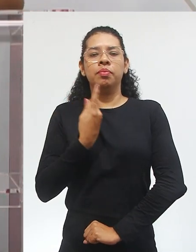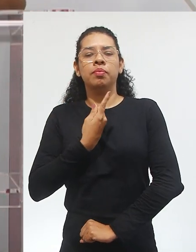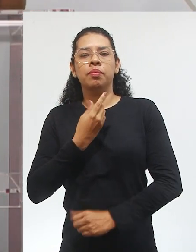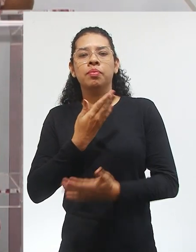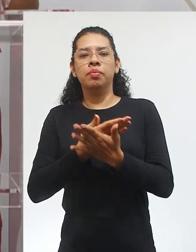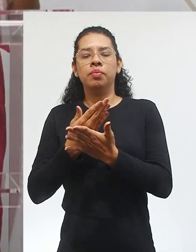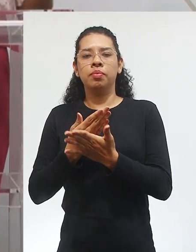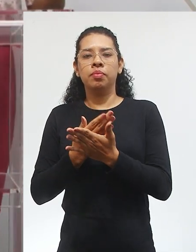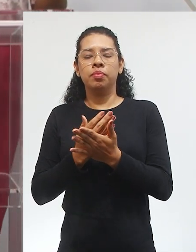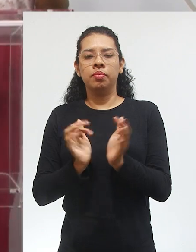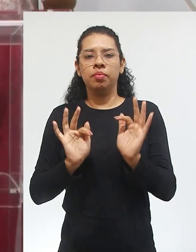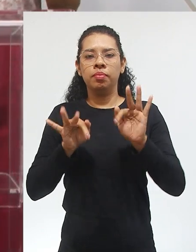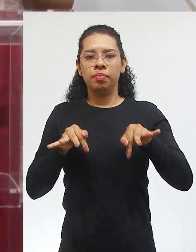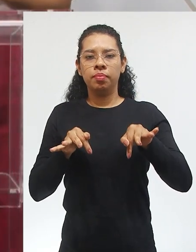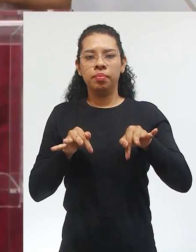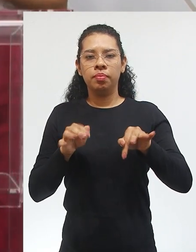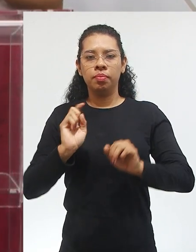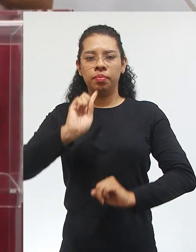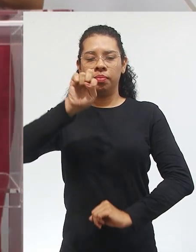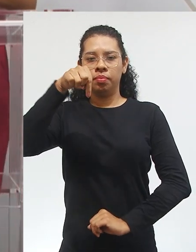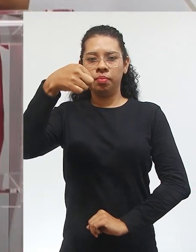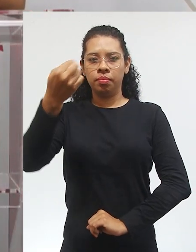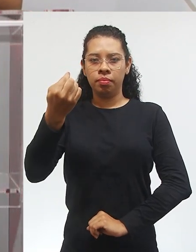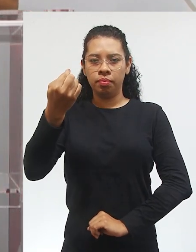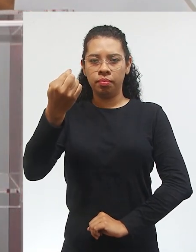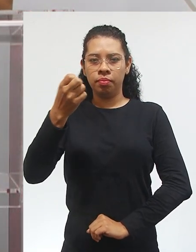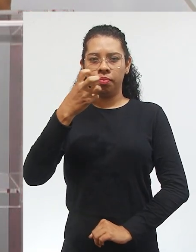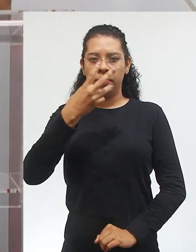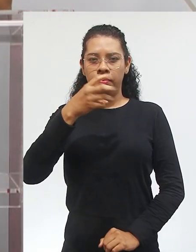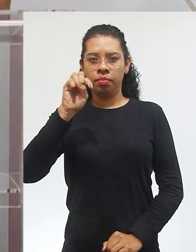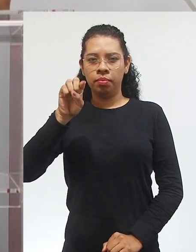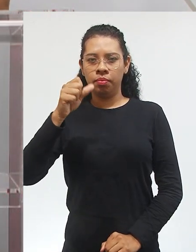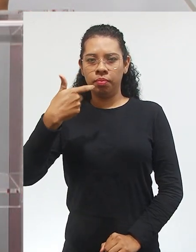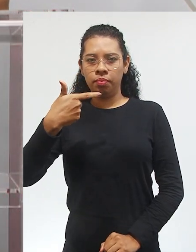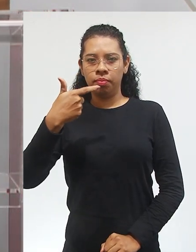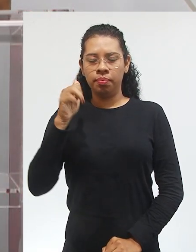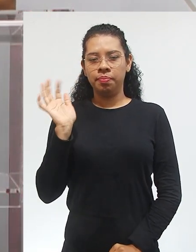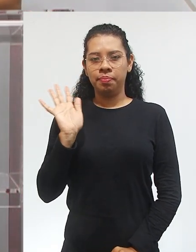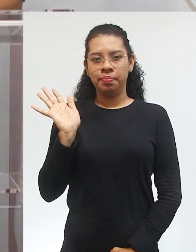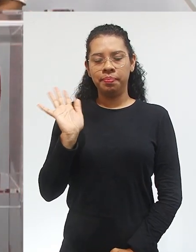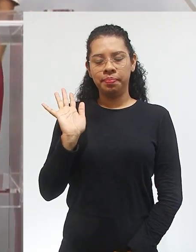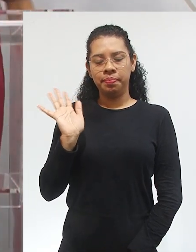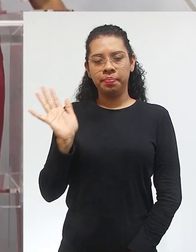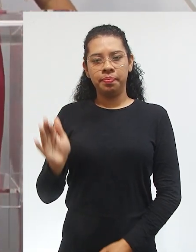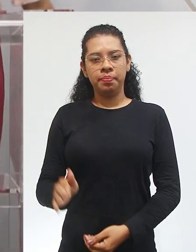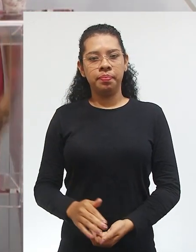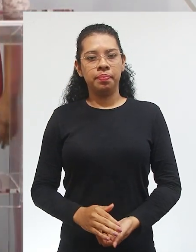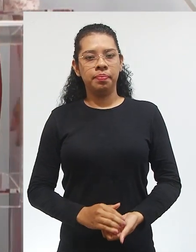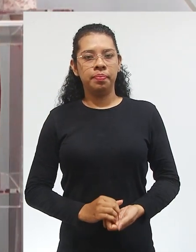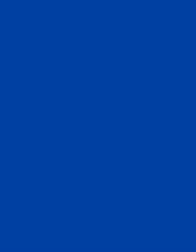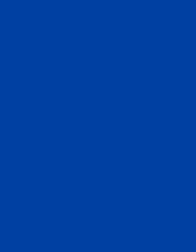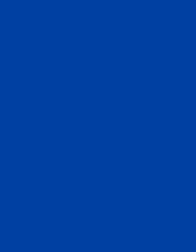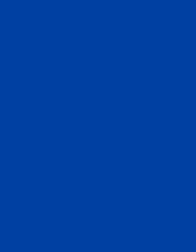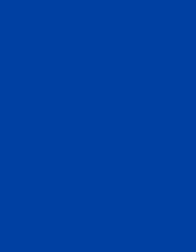aula fica por aqui e nos vemos na próxima aula, que é a 3.2. Até mais e tchau, tchau!